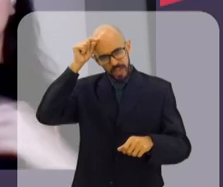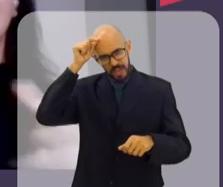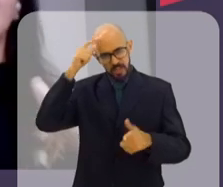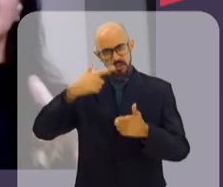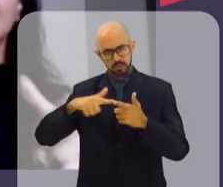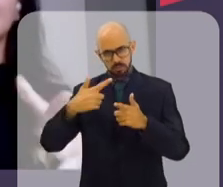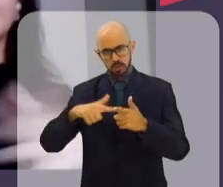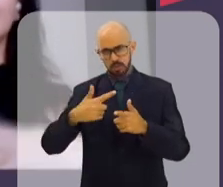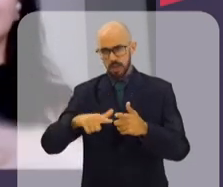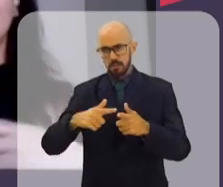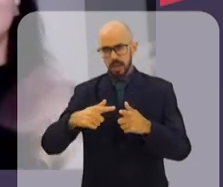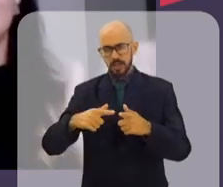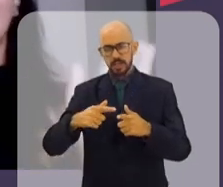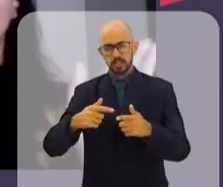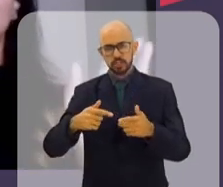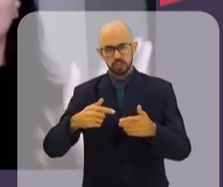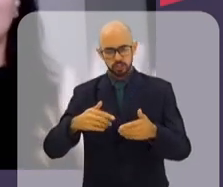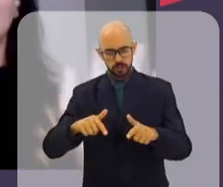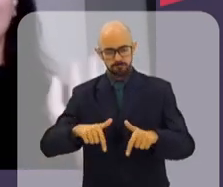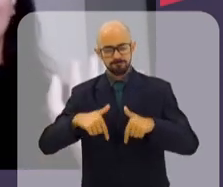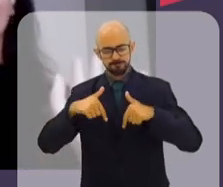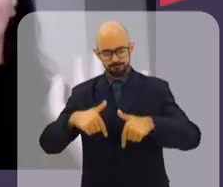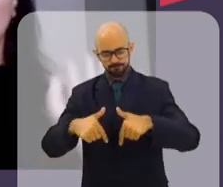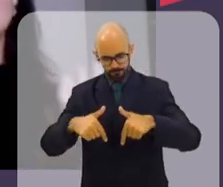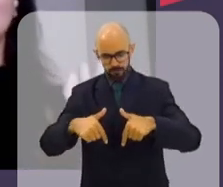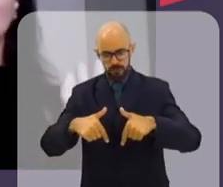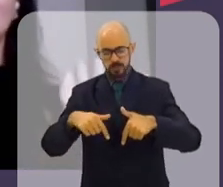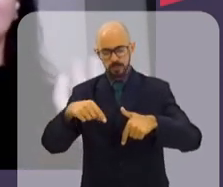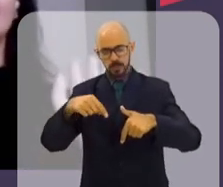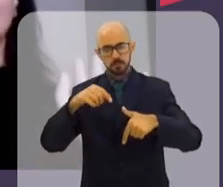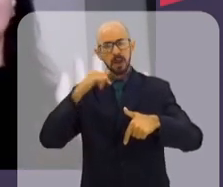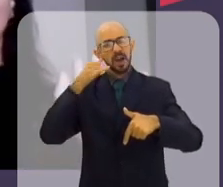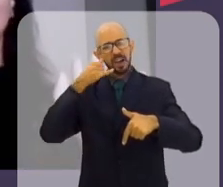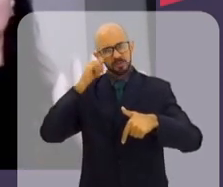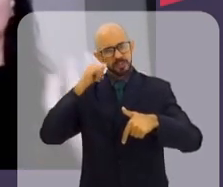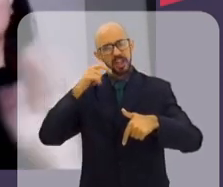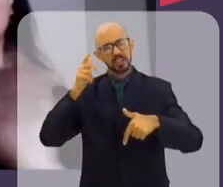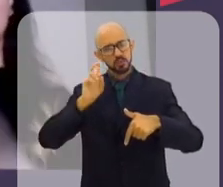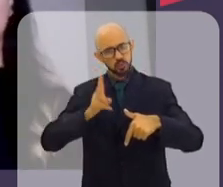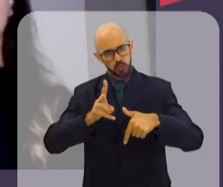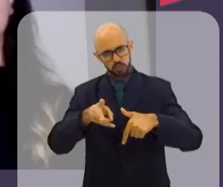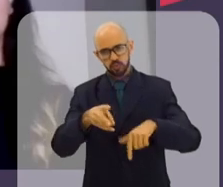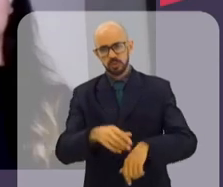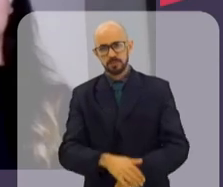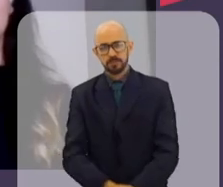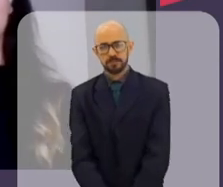e encará-las. Porque se a gente não encara, ela continua ali existindo, né?